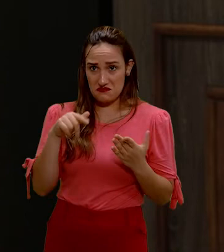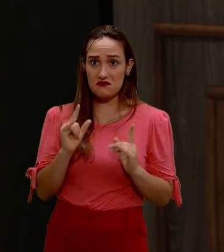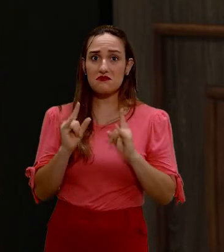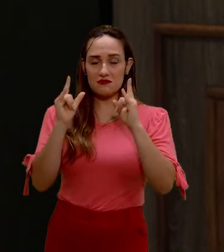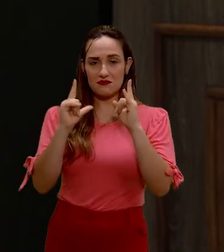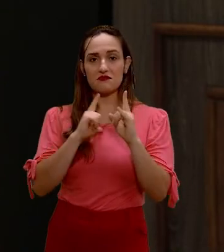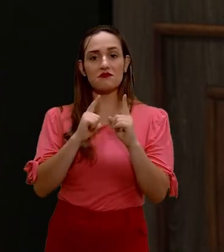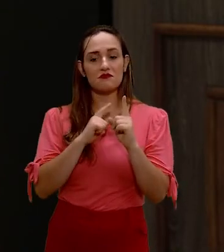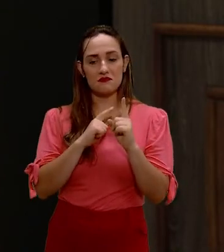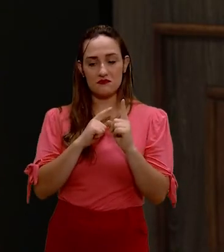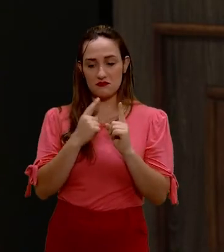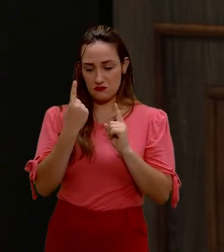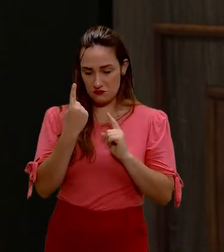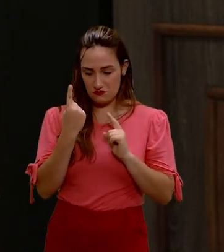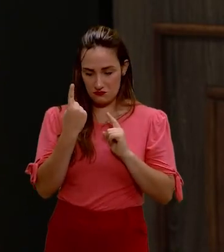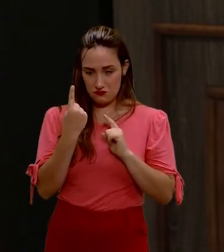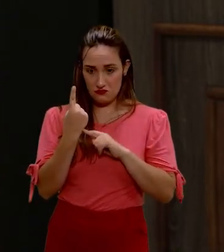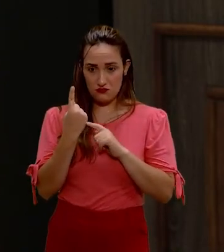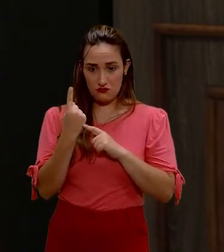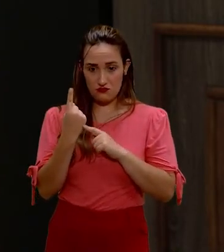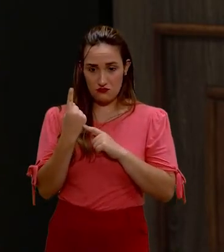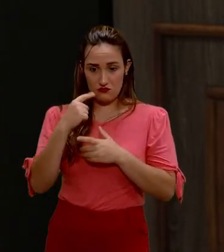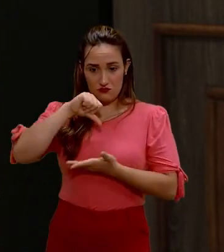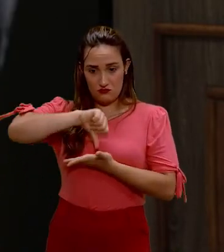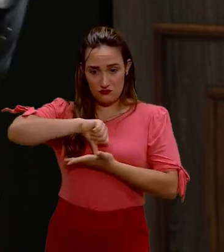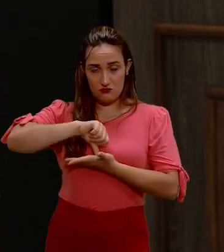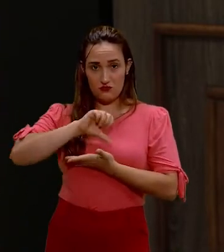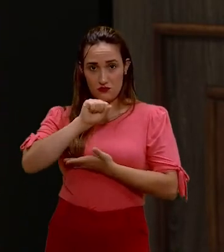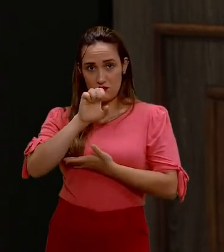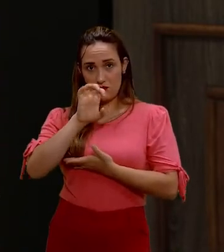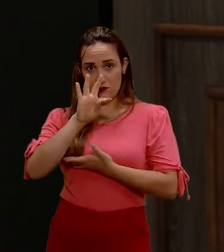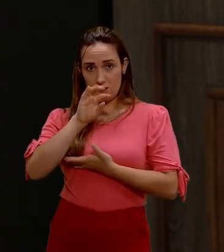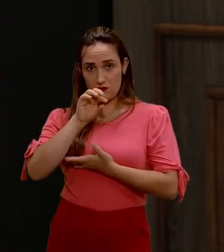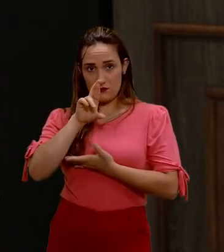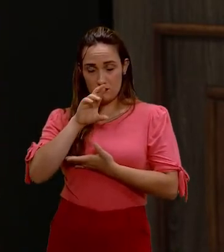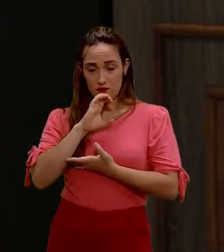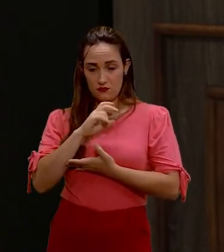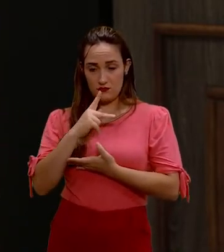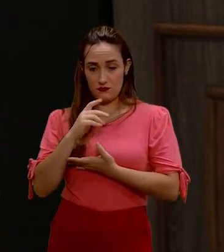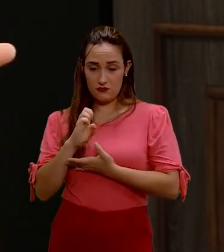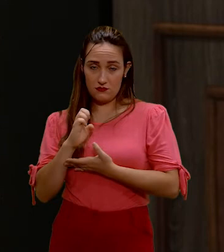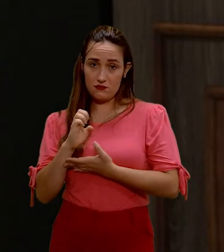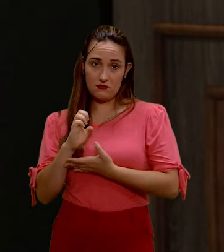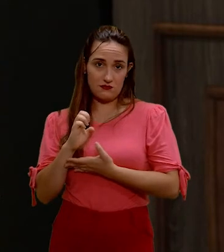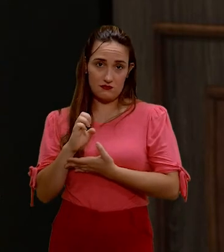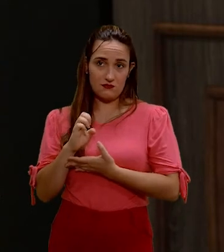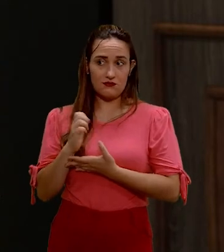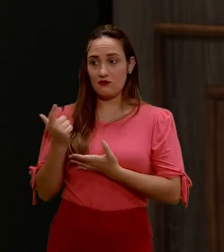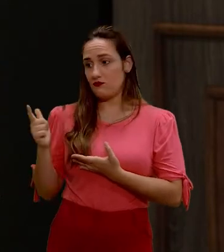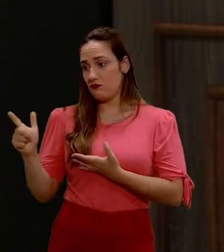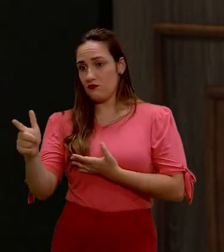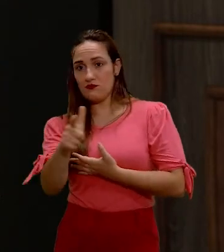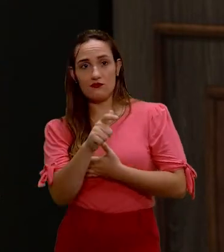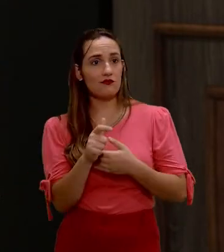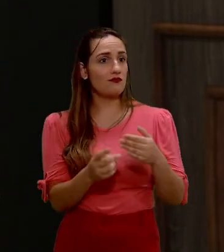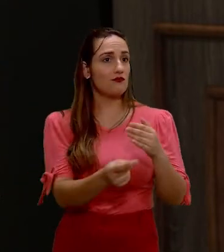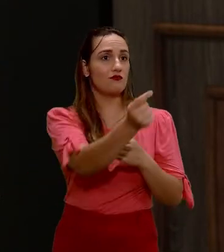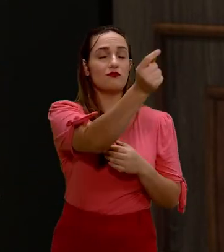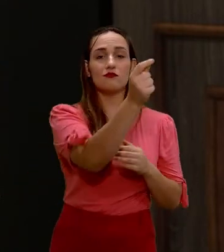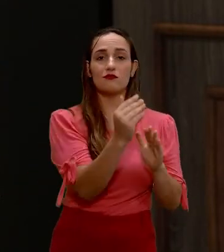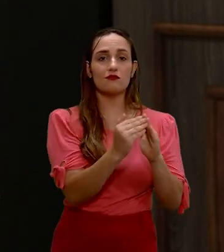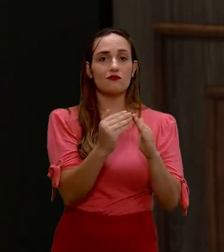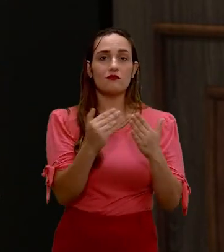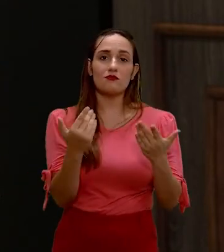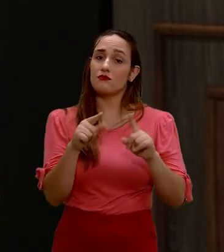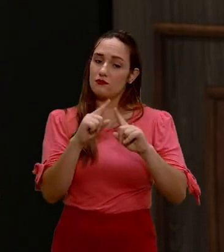poucos, só um de cada setor que está para poder a gente ter contato. Mas, infelizmente, foi